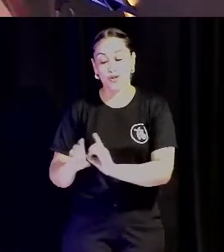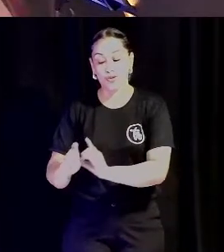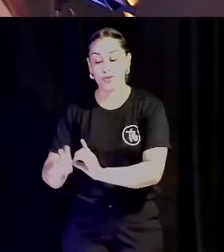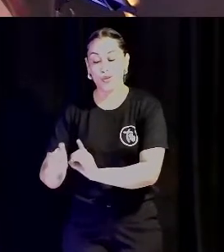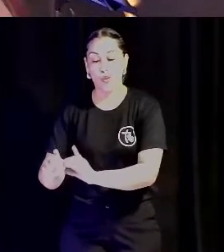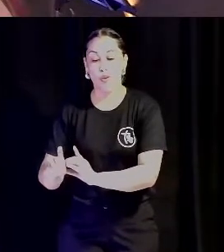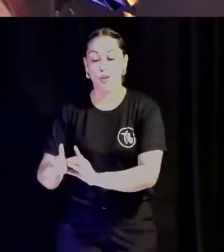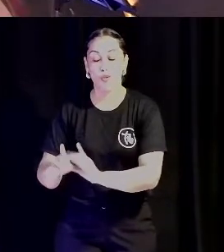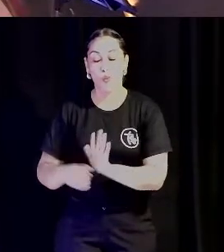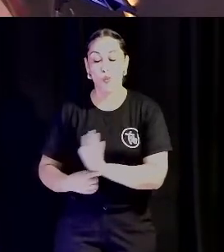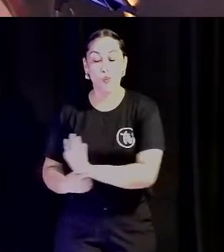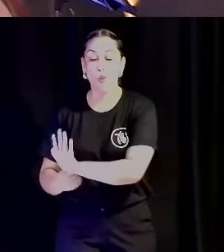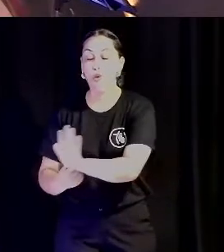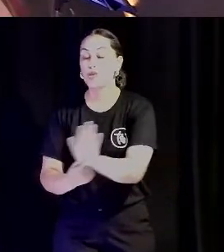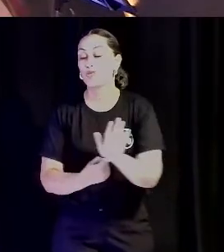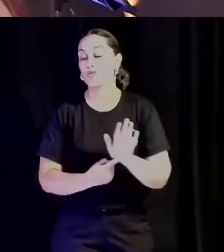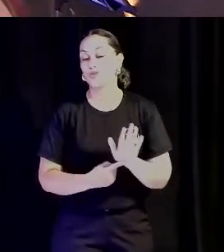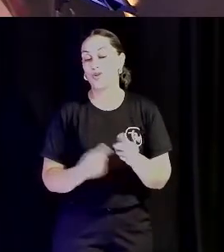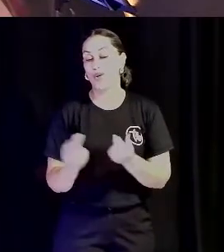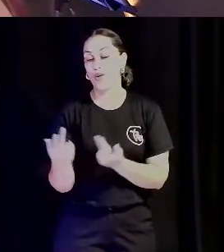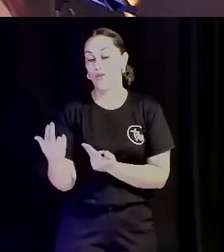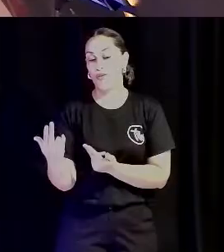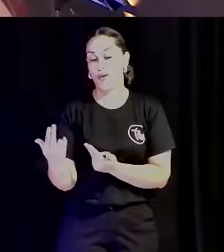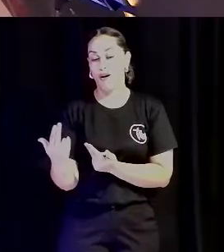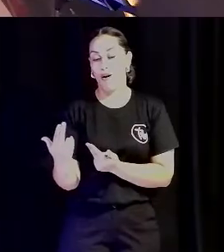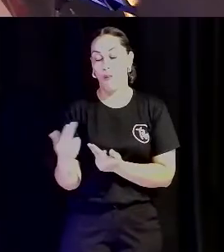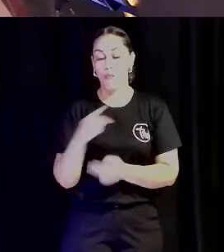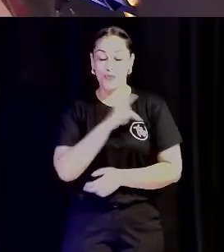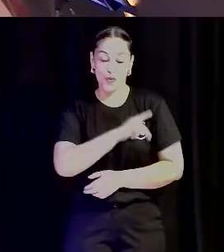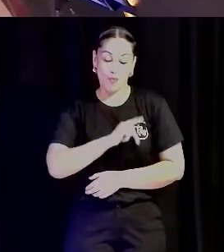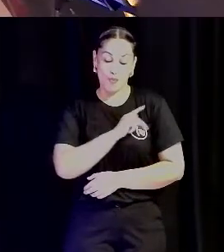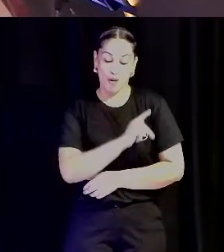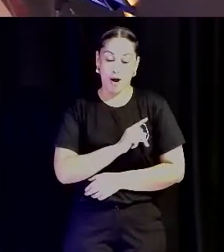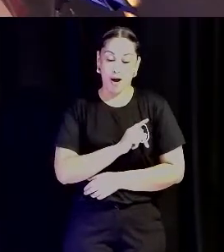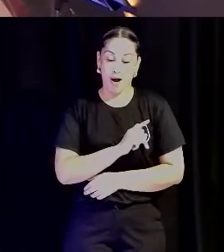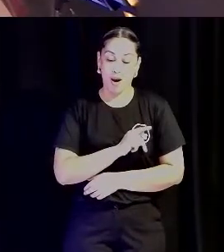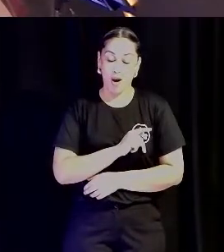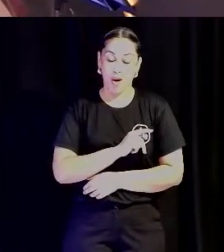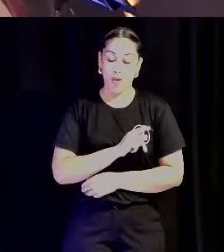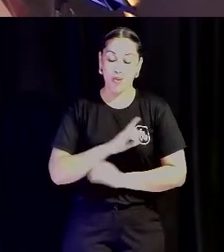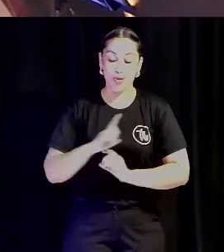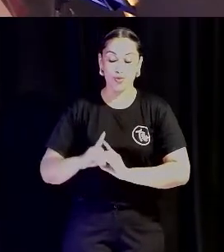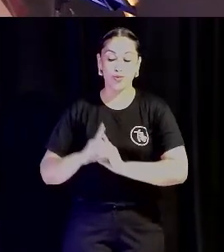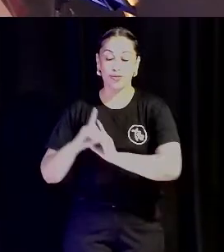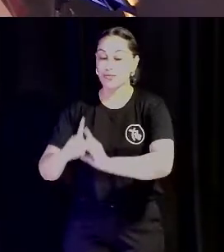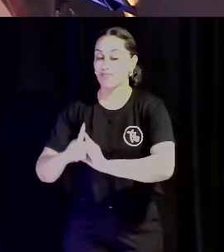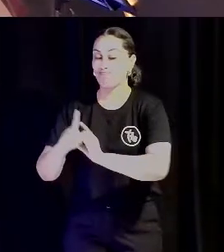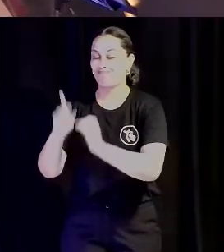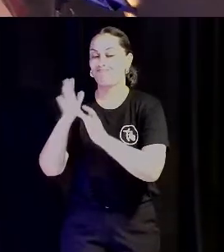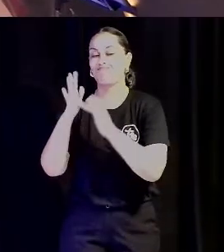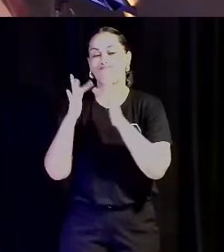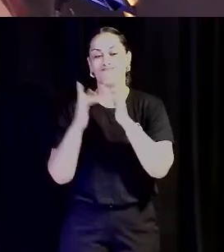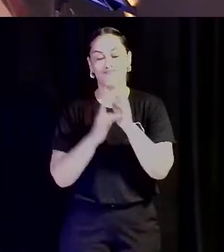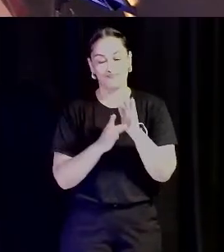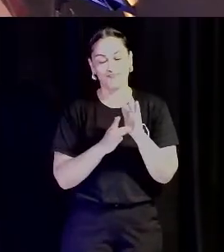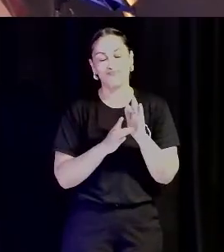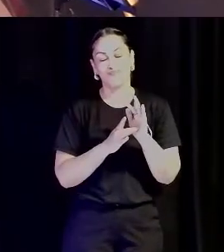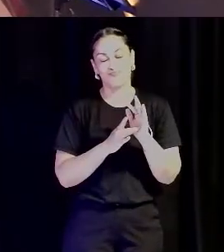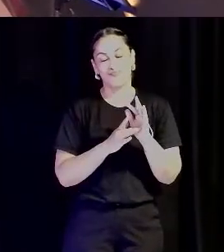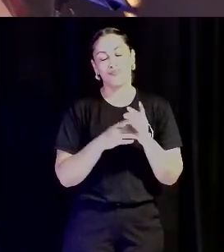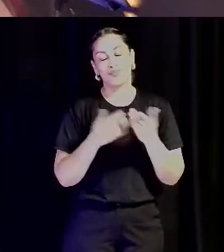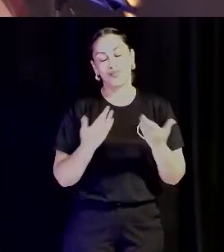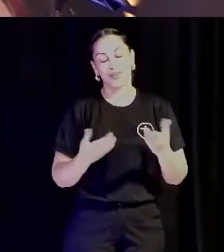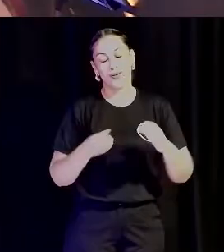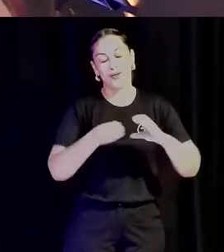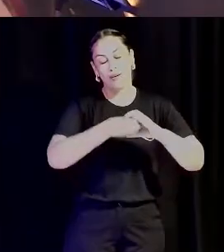apresentou assim, como discípulo de Jesus. E os discípulos de Jesus têm essas